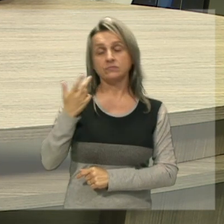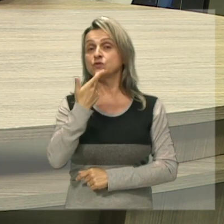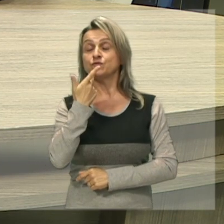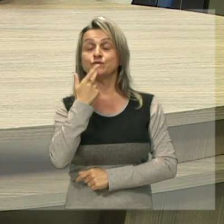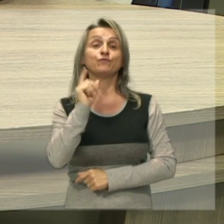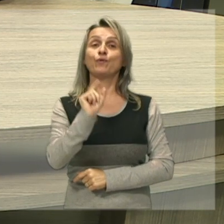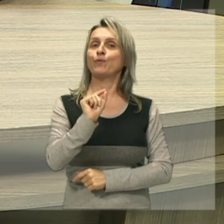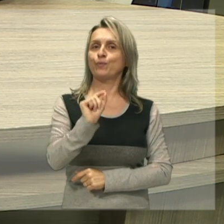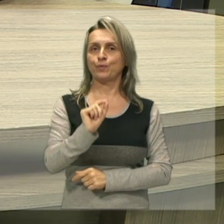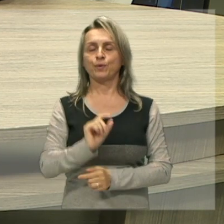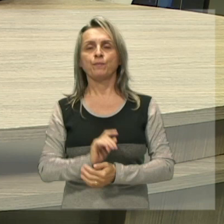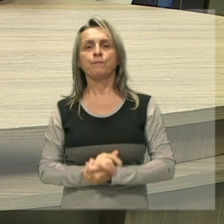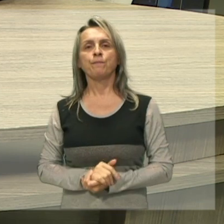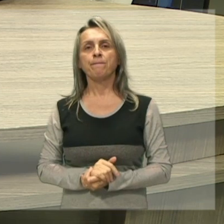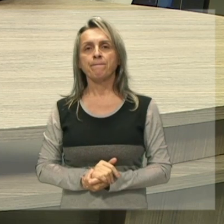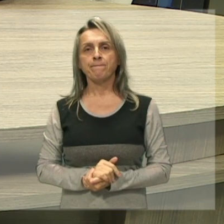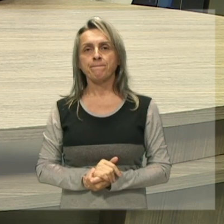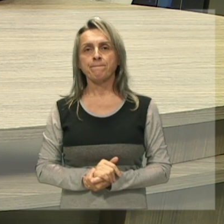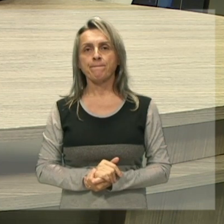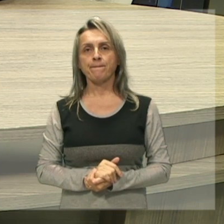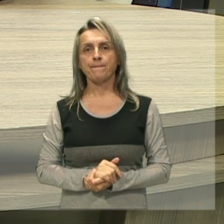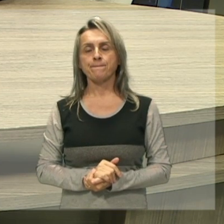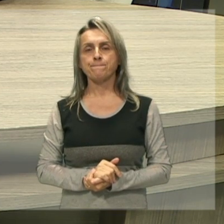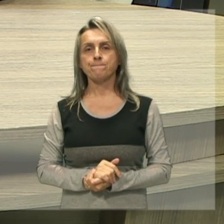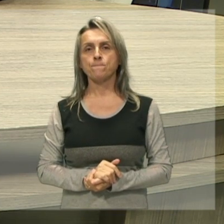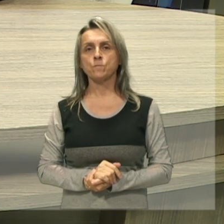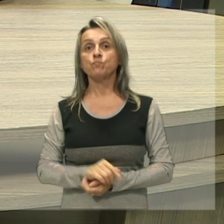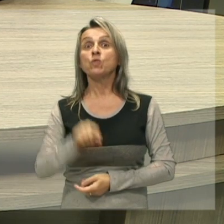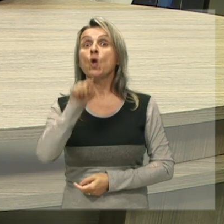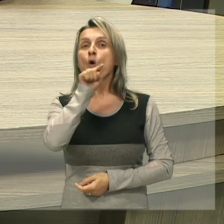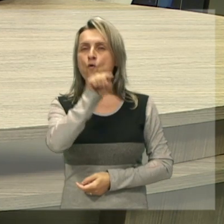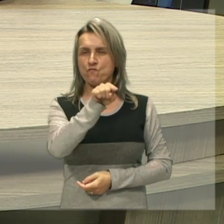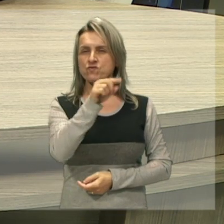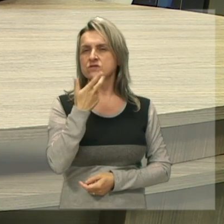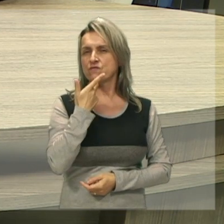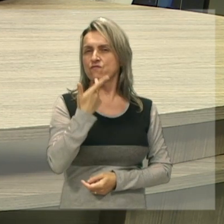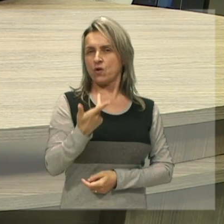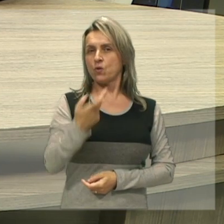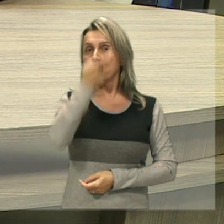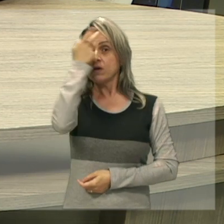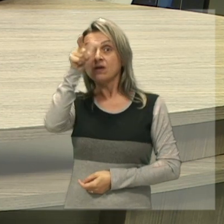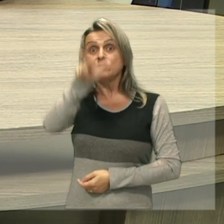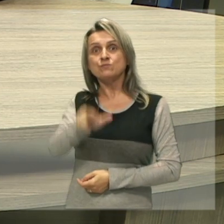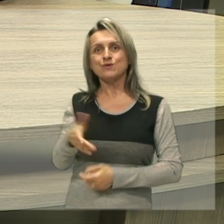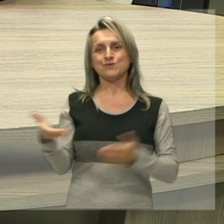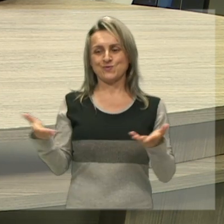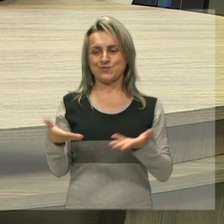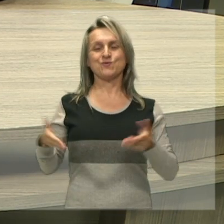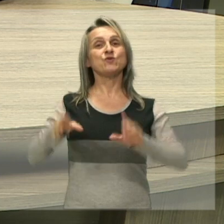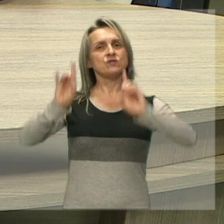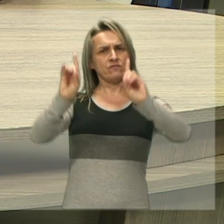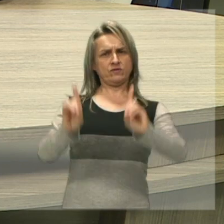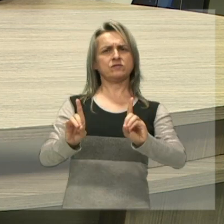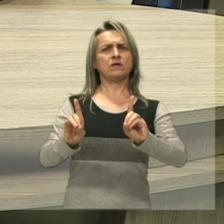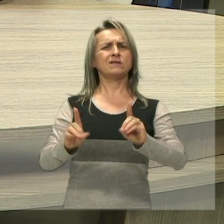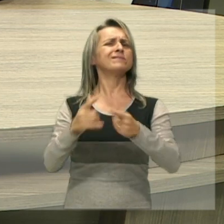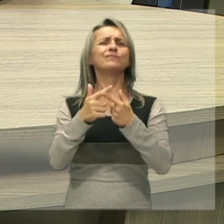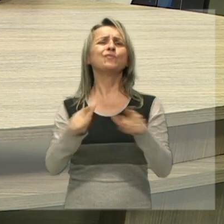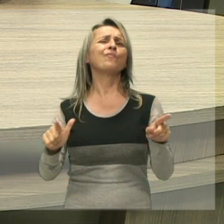assim que as pessoas com deficiência hoje já não podem mais ser consideradas